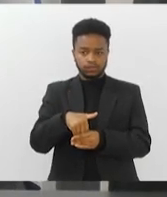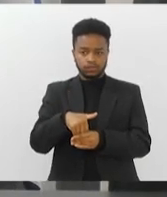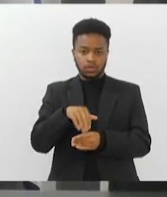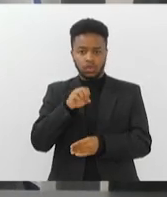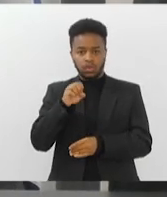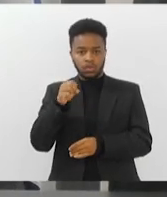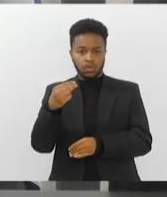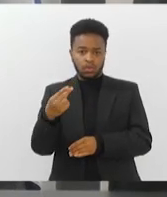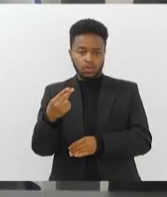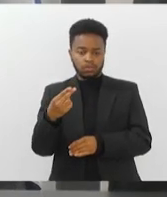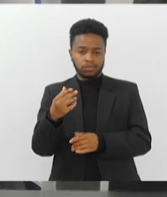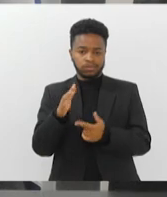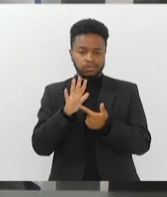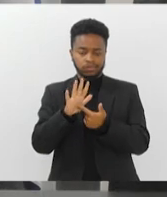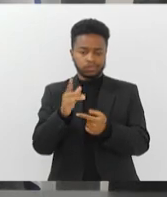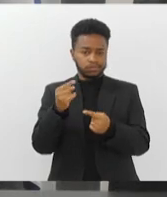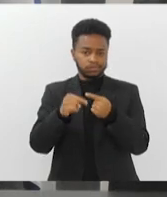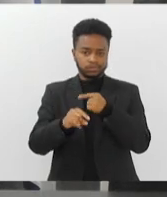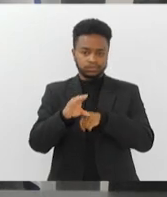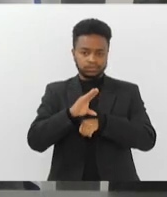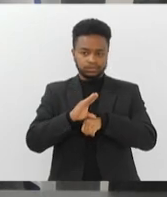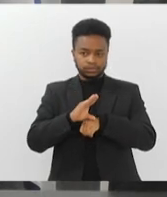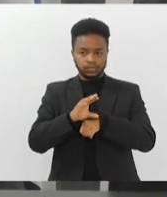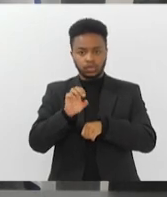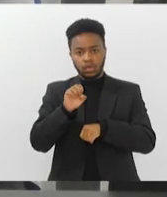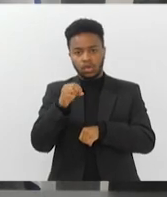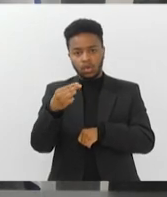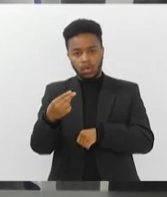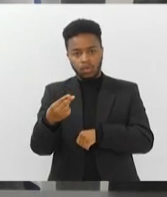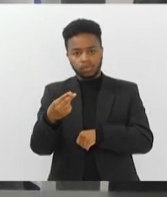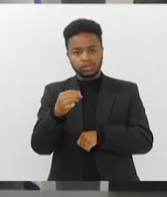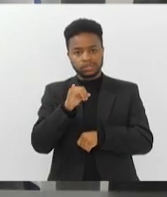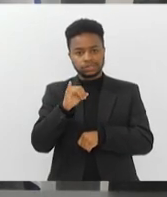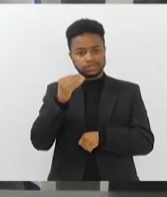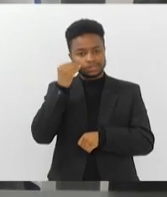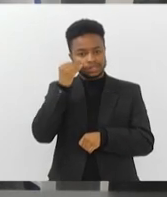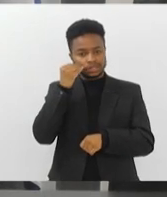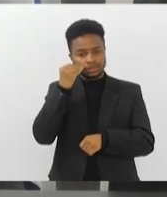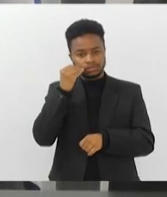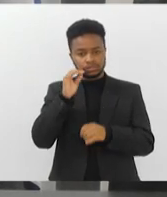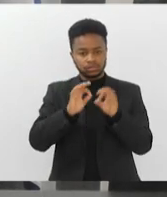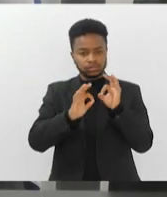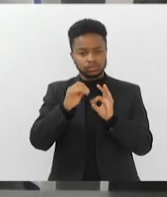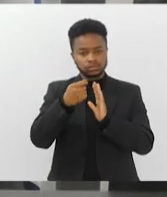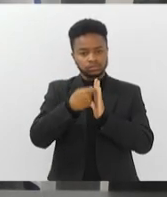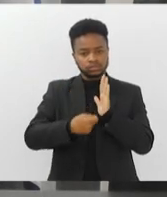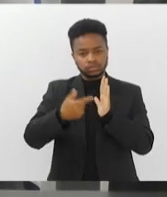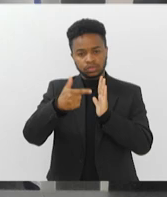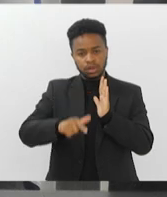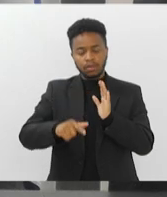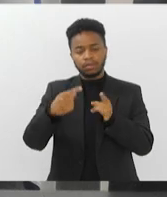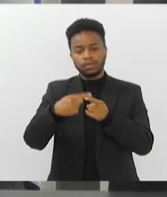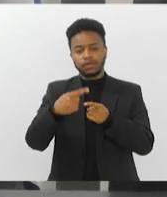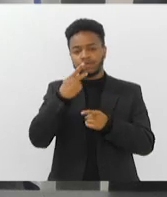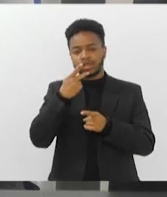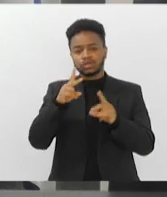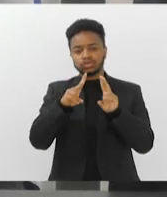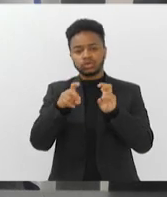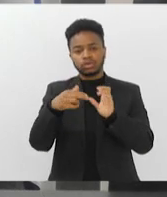ideia aqui de uma inconstitucionalidade ou se a gente parte para dar uma reformada no projeto, porque ele fala em